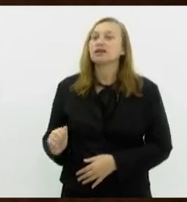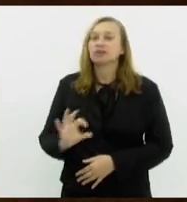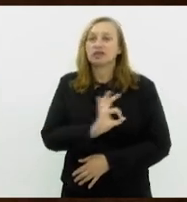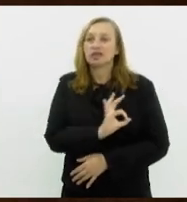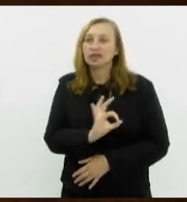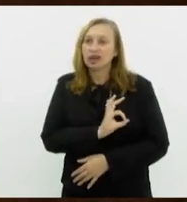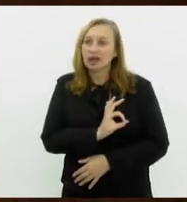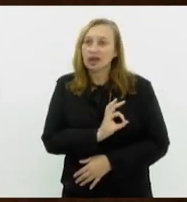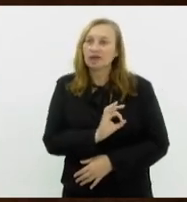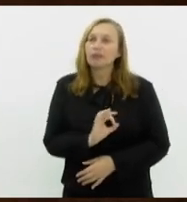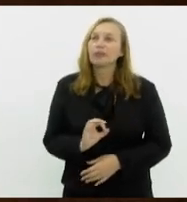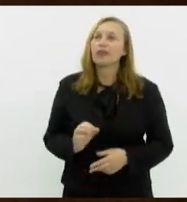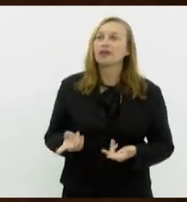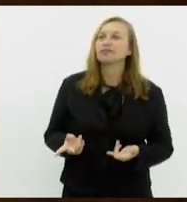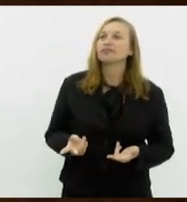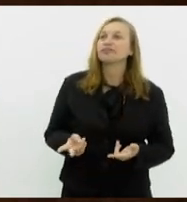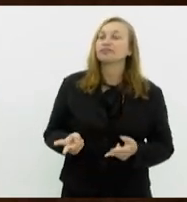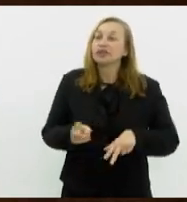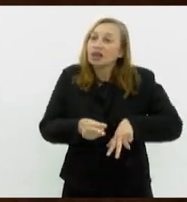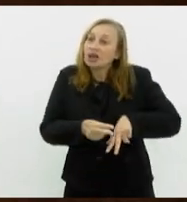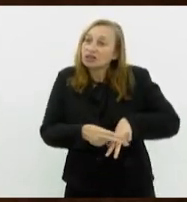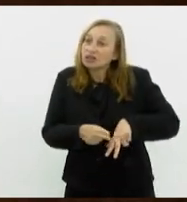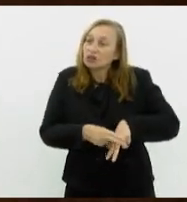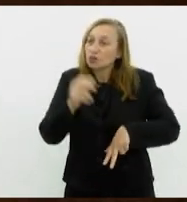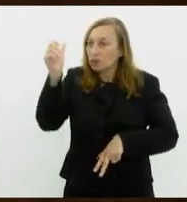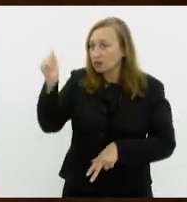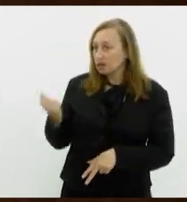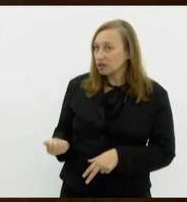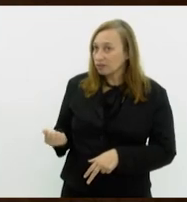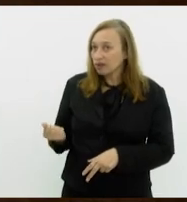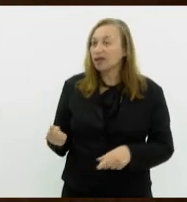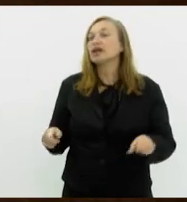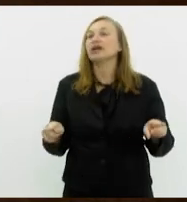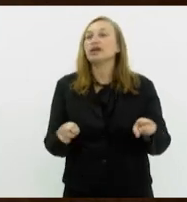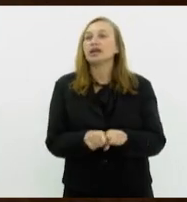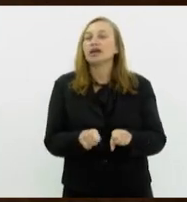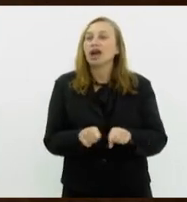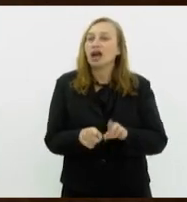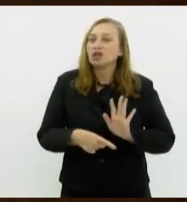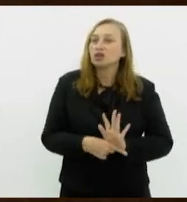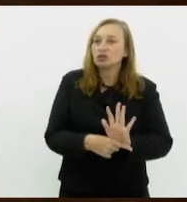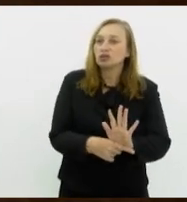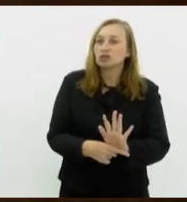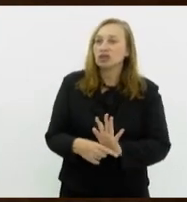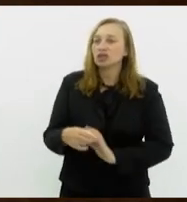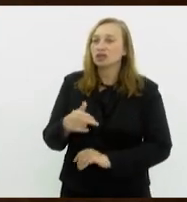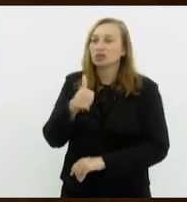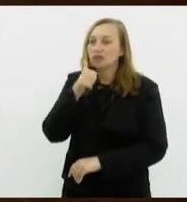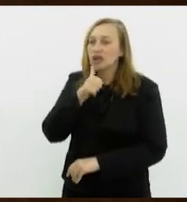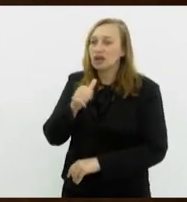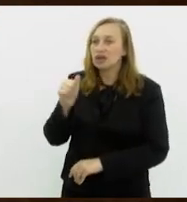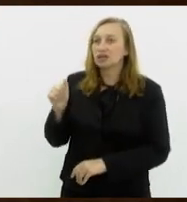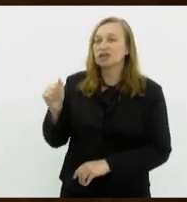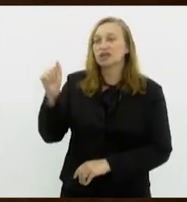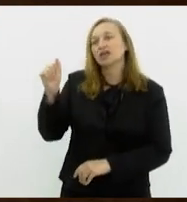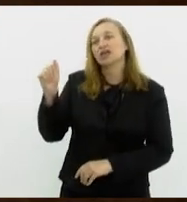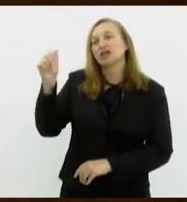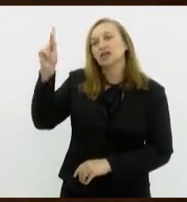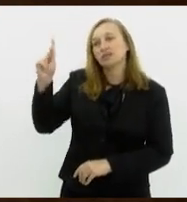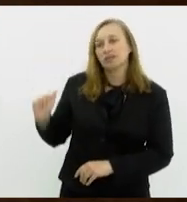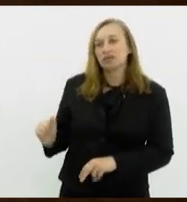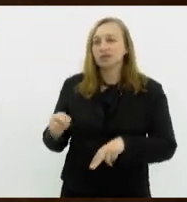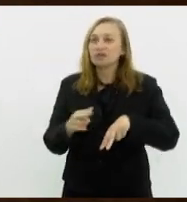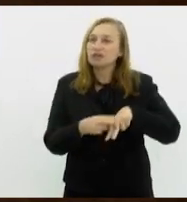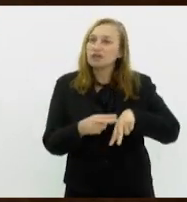colocado aqui, as distorções com relação aos benefícios a essas viúvas, mas entendendo também que se a gente tem toda